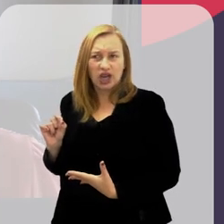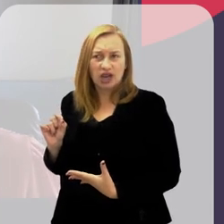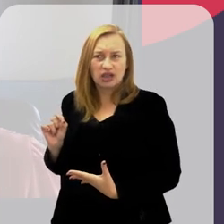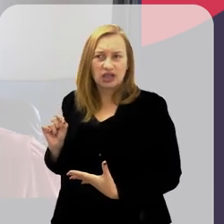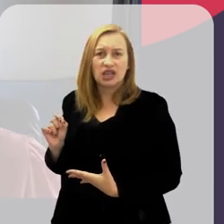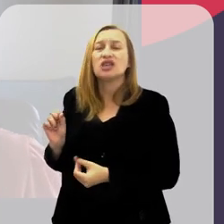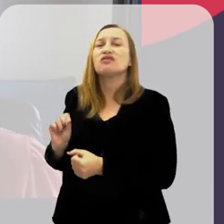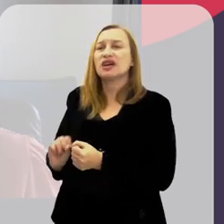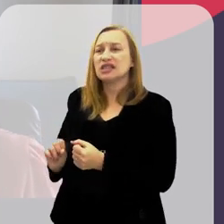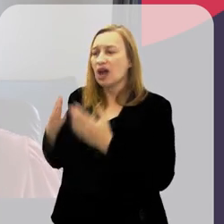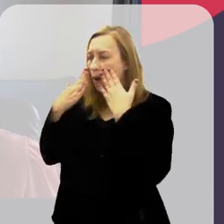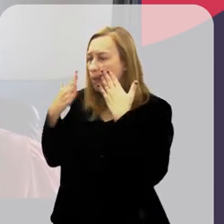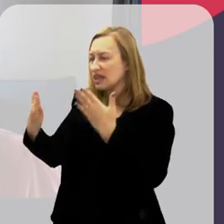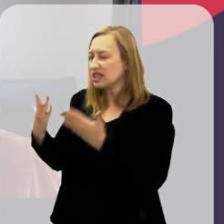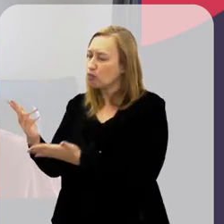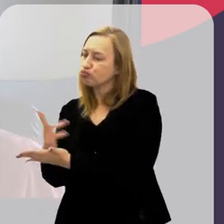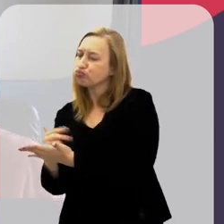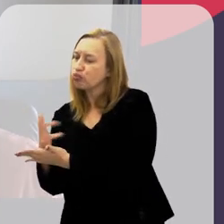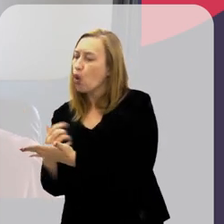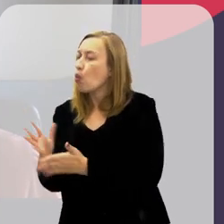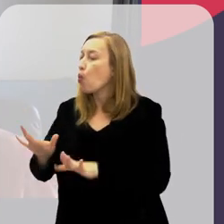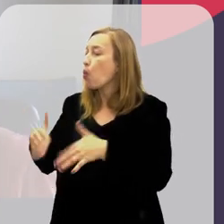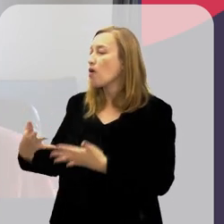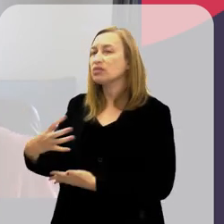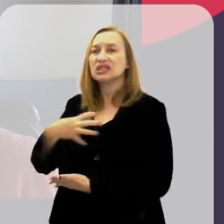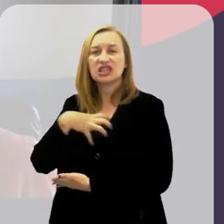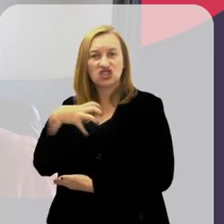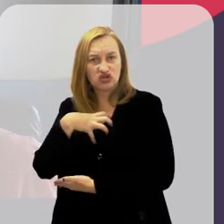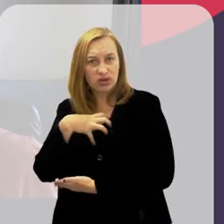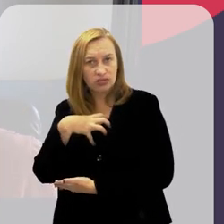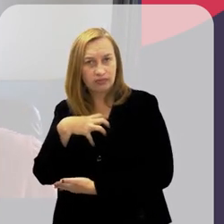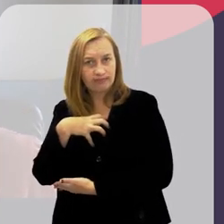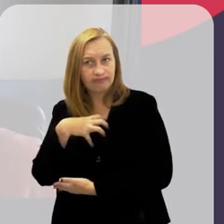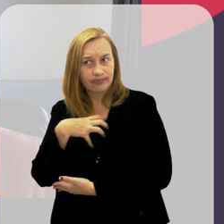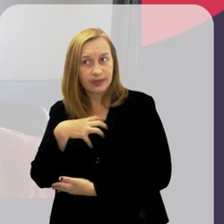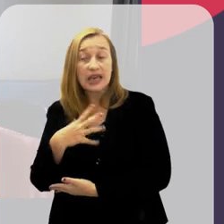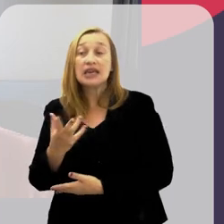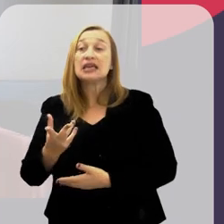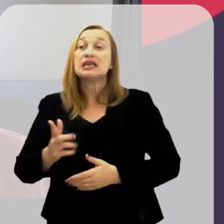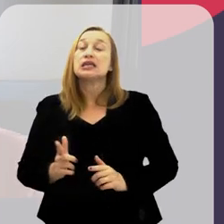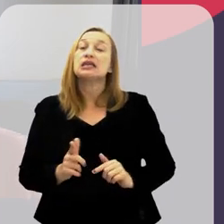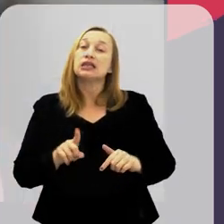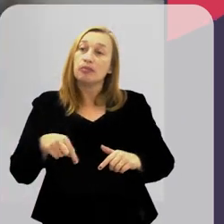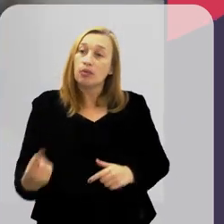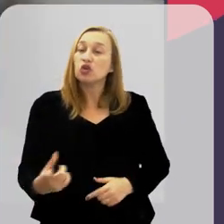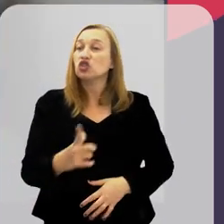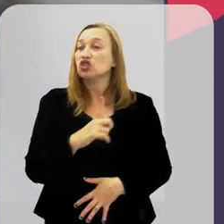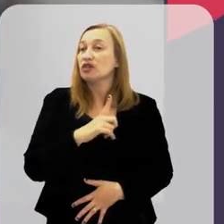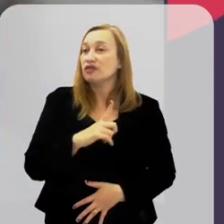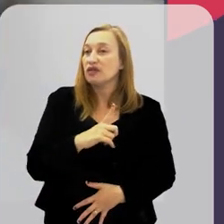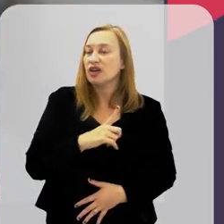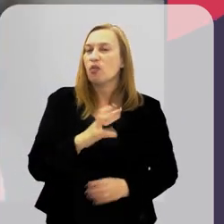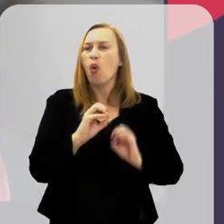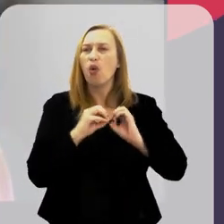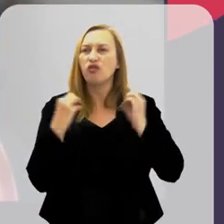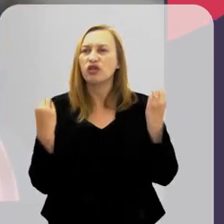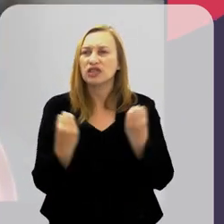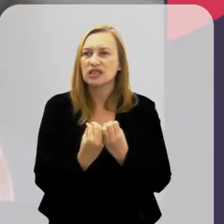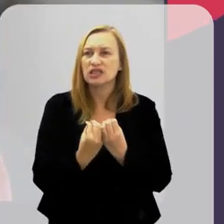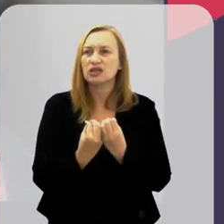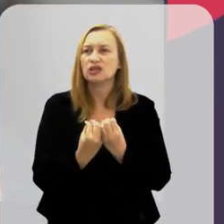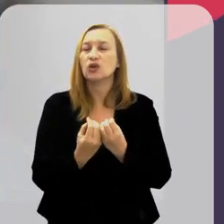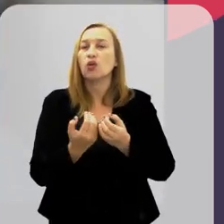quis ao representar aquilo, né? Quais foram os pensamentos e sentimentos. E aí, em seguida, a gente teve